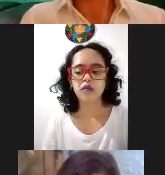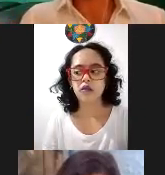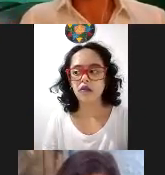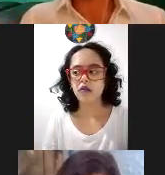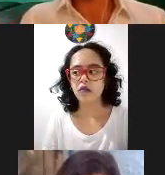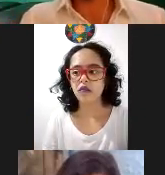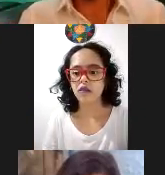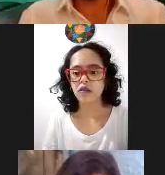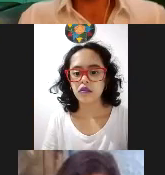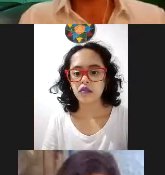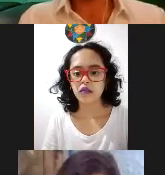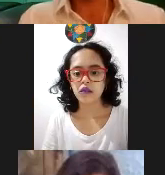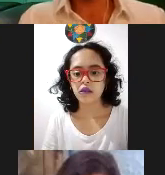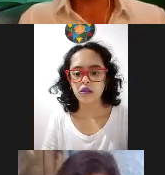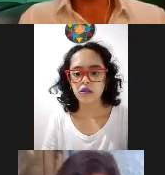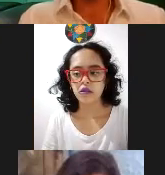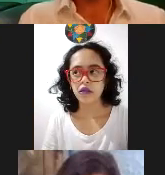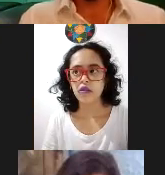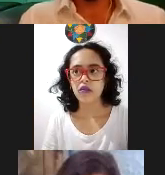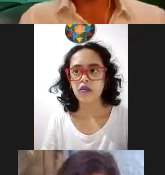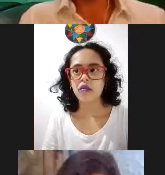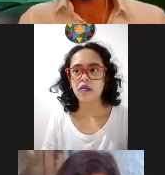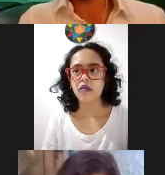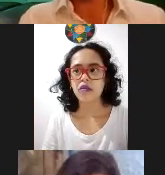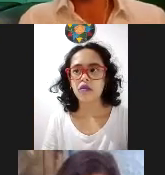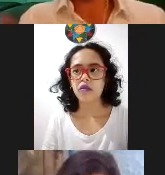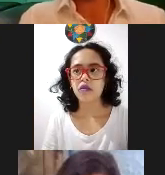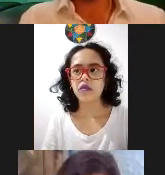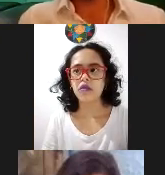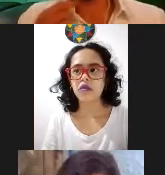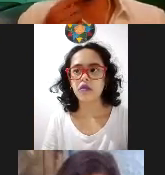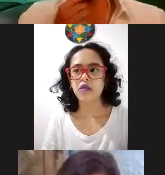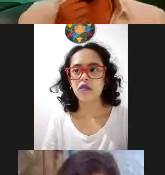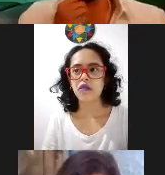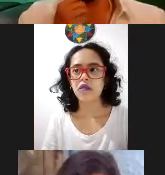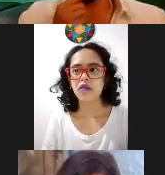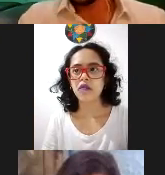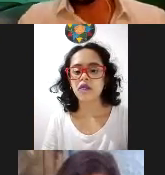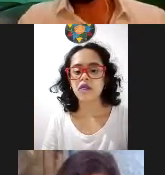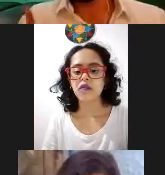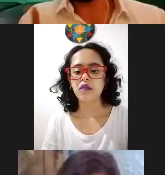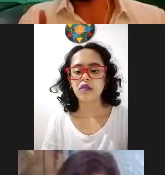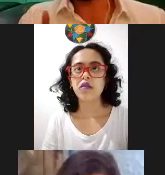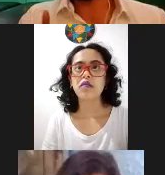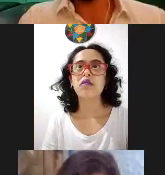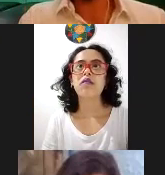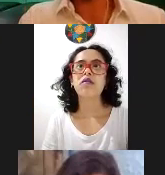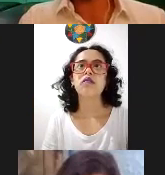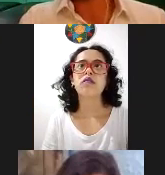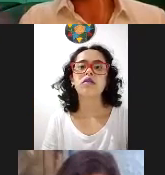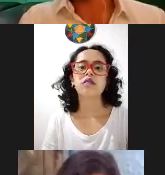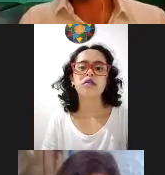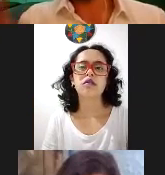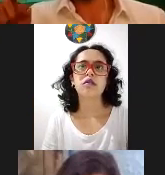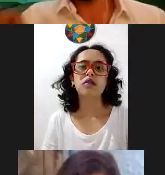a amamentação seja um pouco mais difícil. Talvez sim, tenham questões a mais para a gente lidar, mas é possível, tá? Então